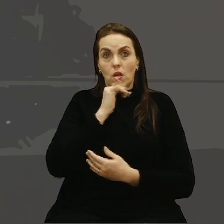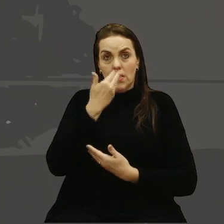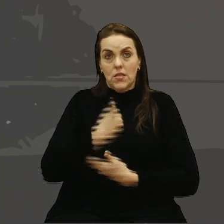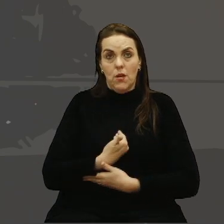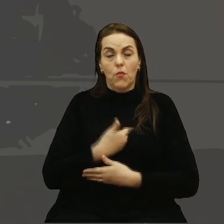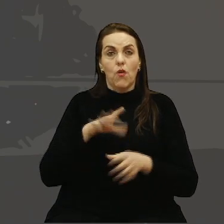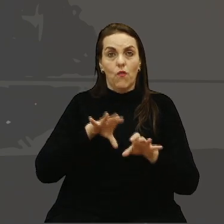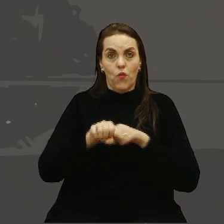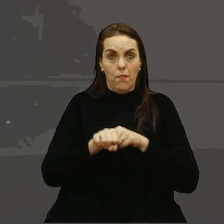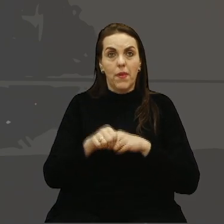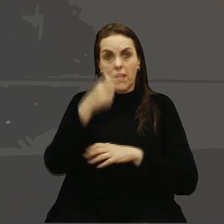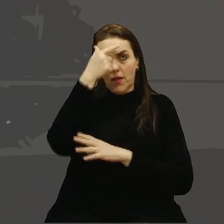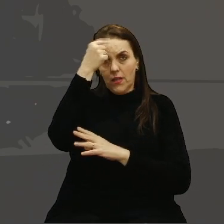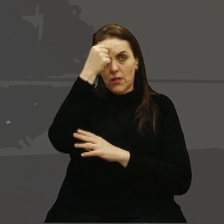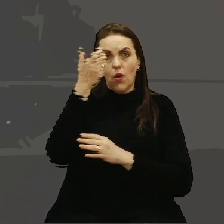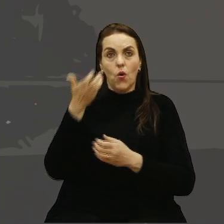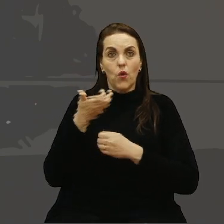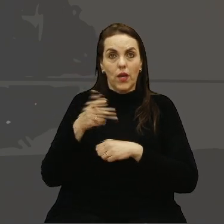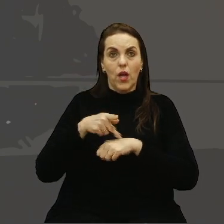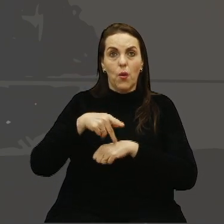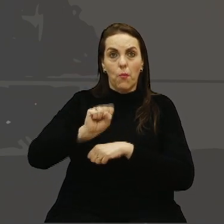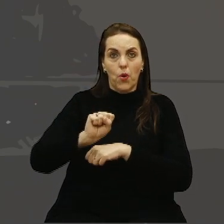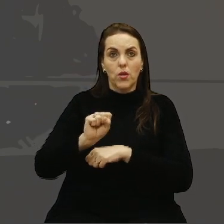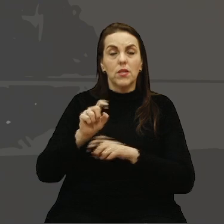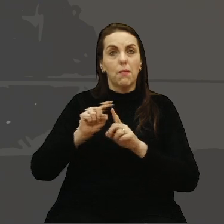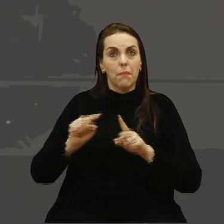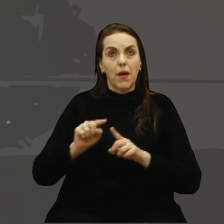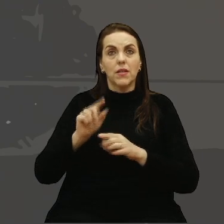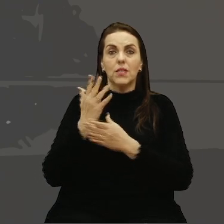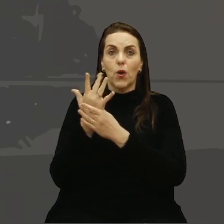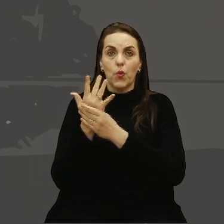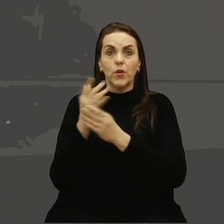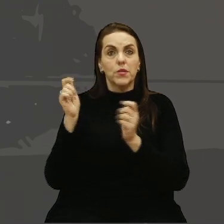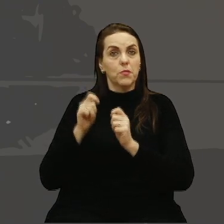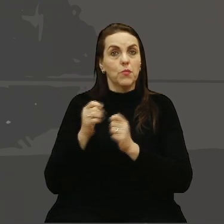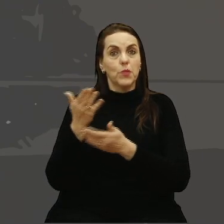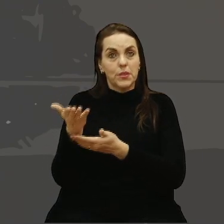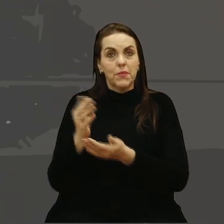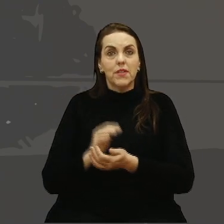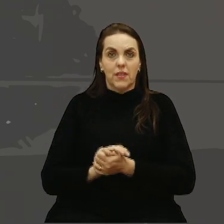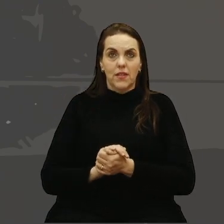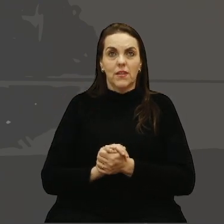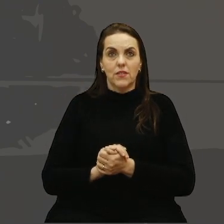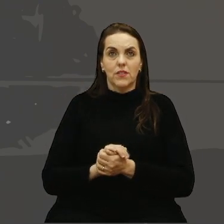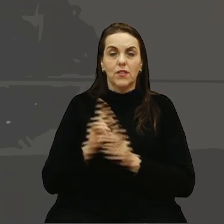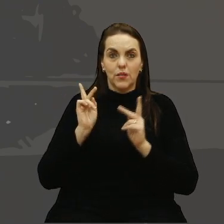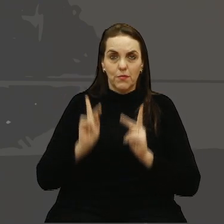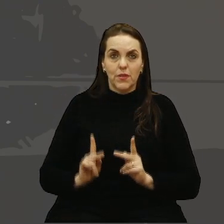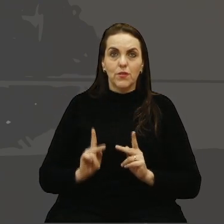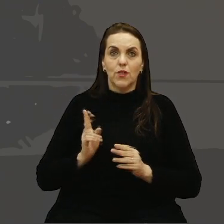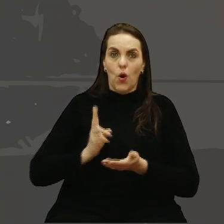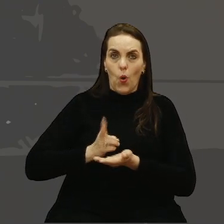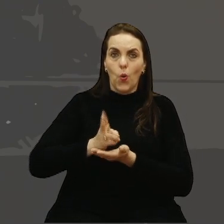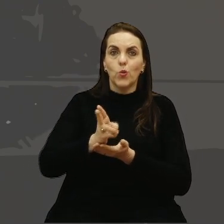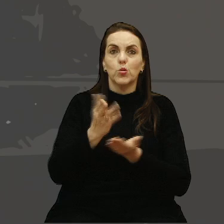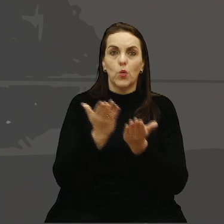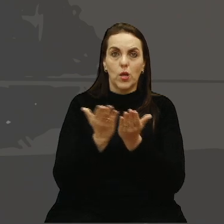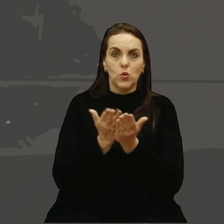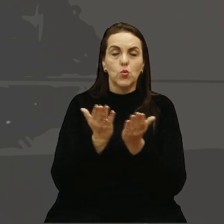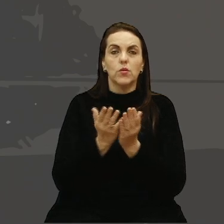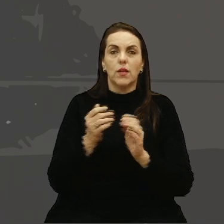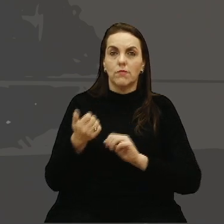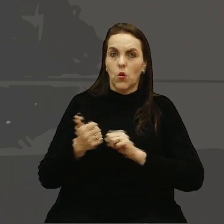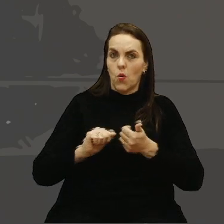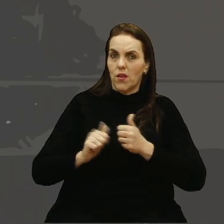graduação, agora vou ingressar novamente na pós, mas a URGS poderia ser uma possibilidade para que as pessoas possam continuar os estudos e qualificar o